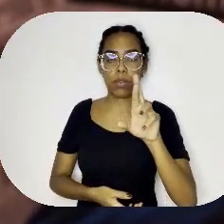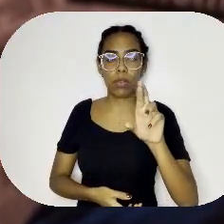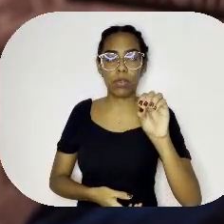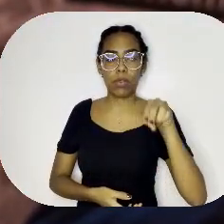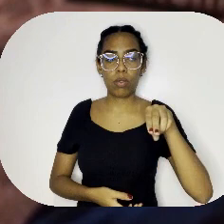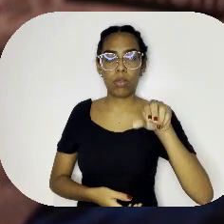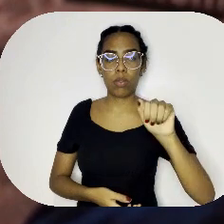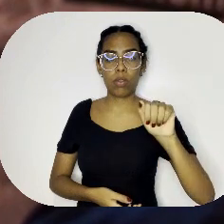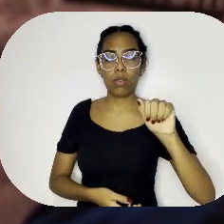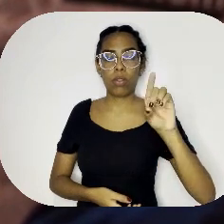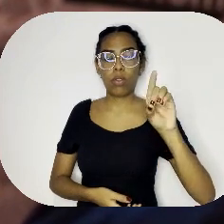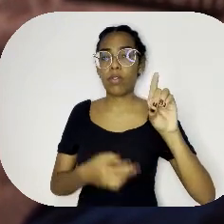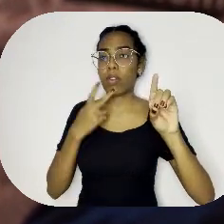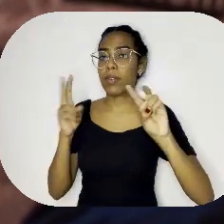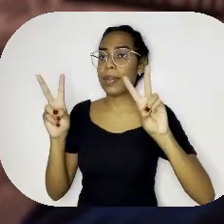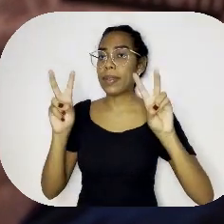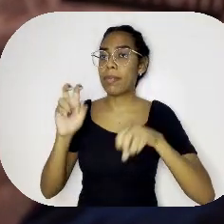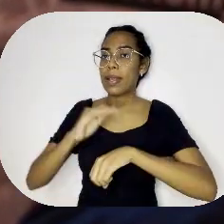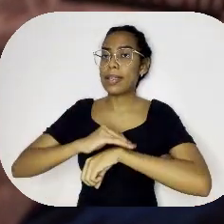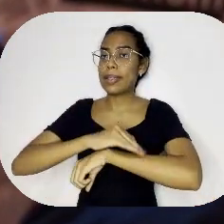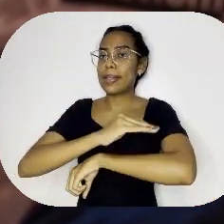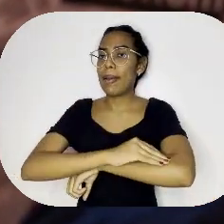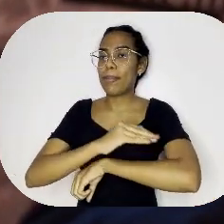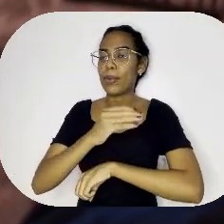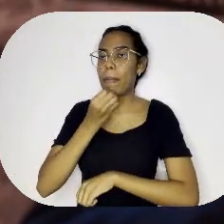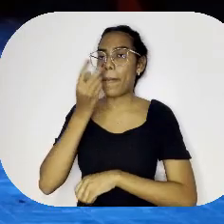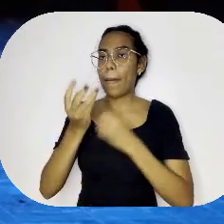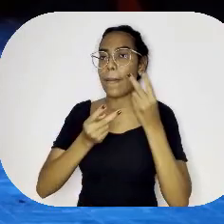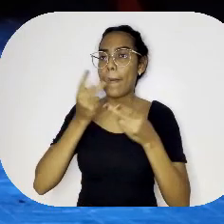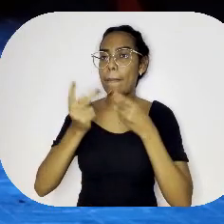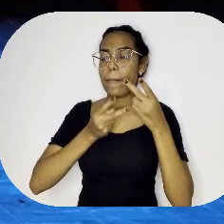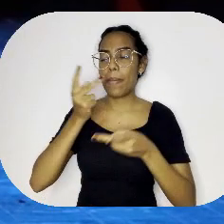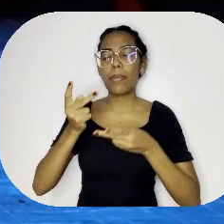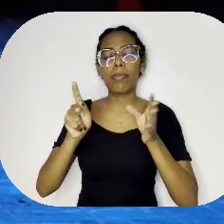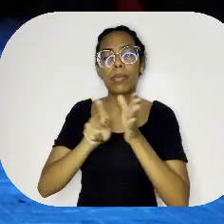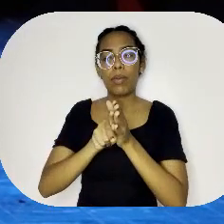Carvalho declamava o poema Os Sapos, do Manuel Bandeira.